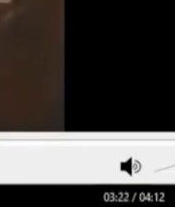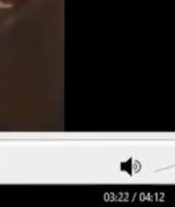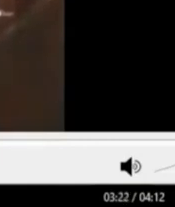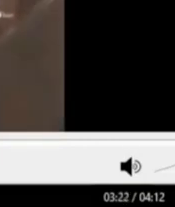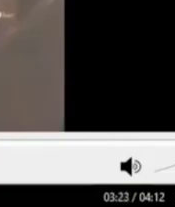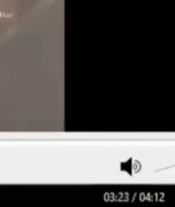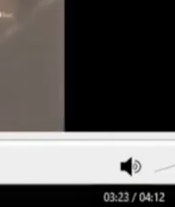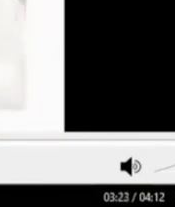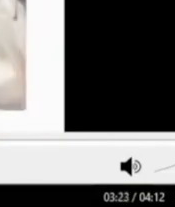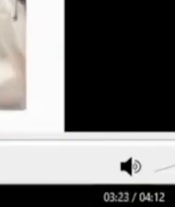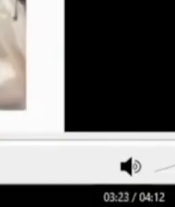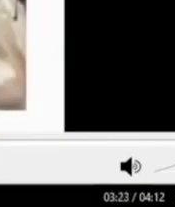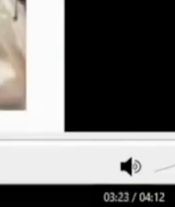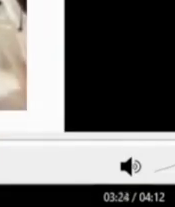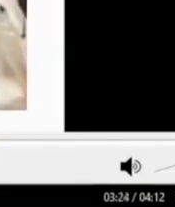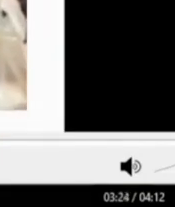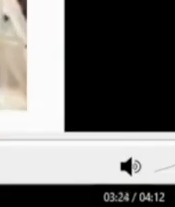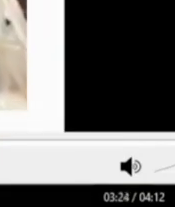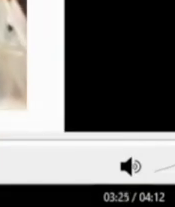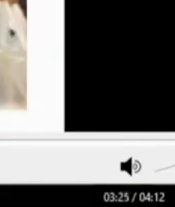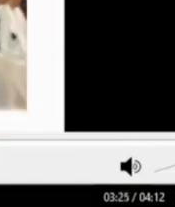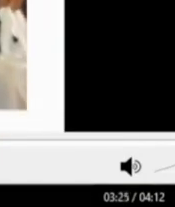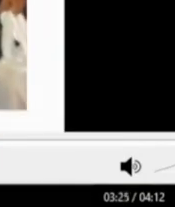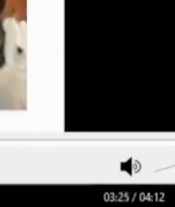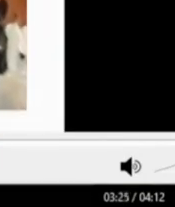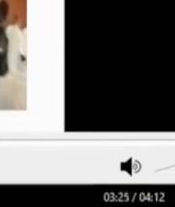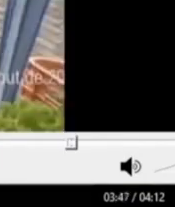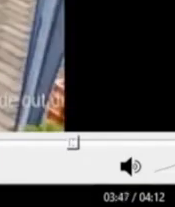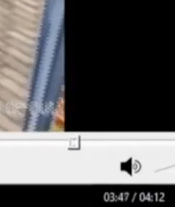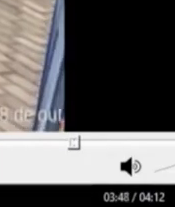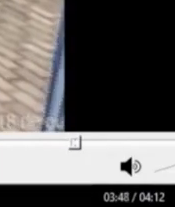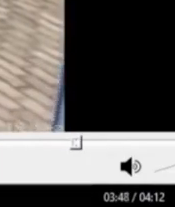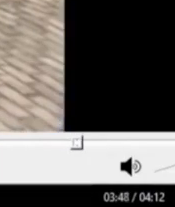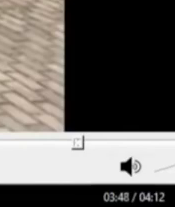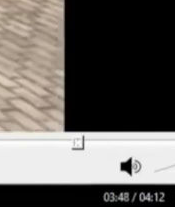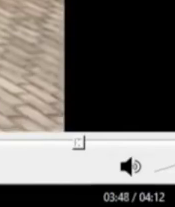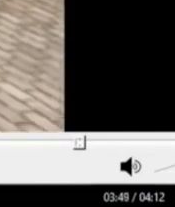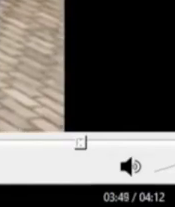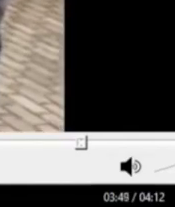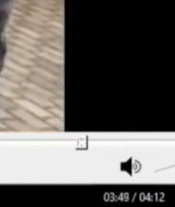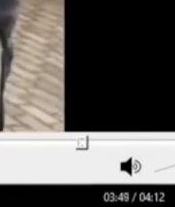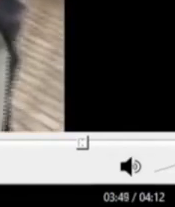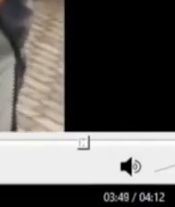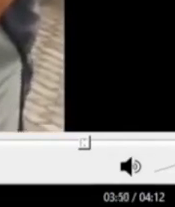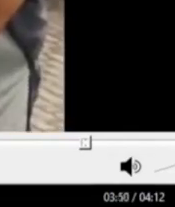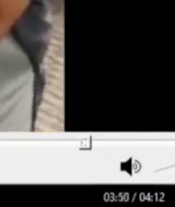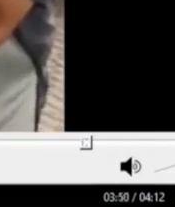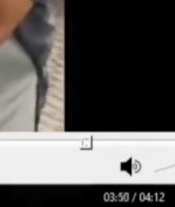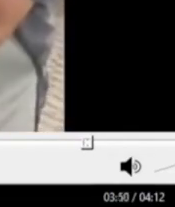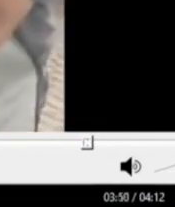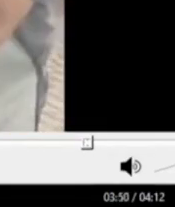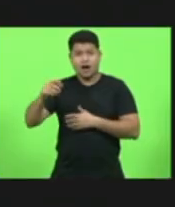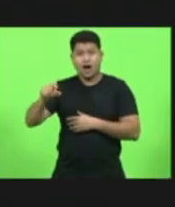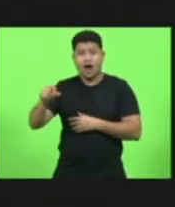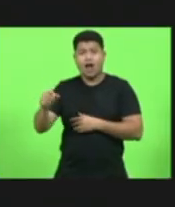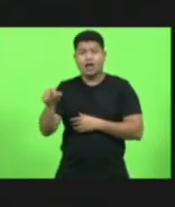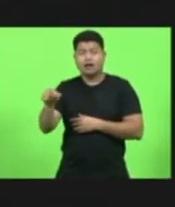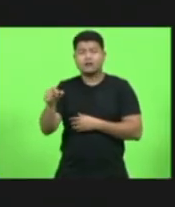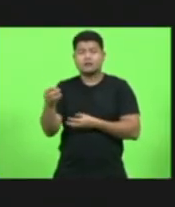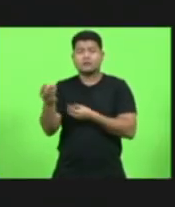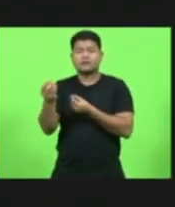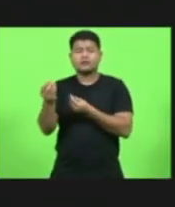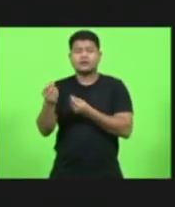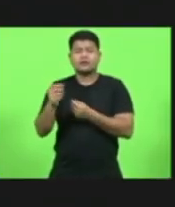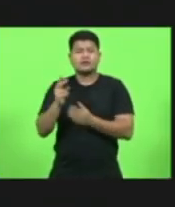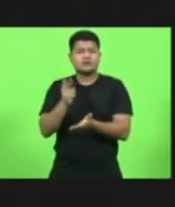deu mais força categoria que na uma das vezes envolvem famílias inteiras e não só nos grandes centros